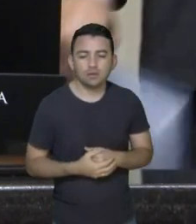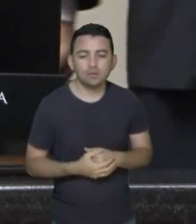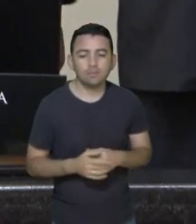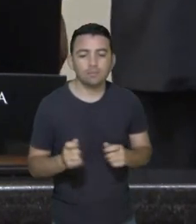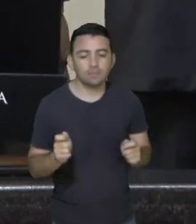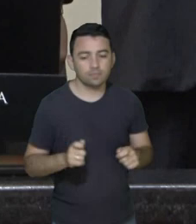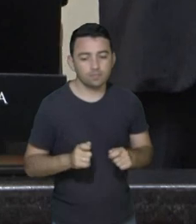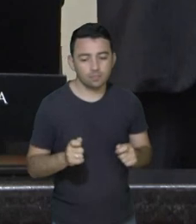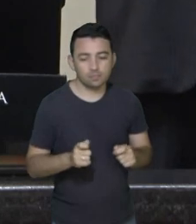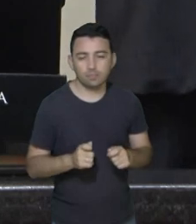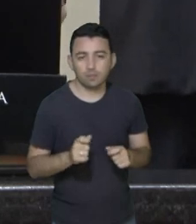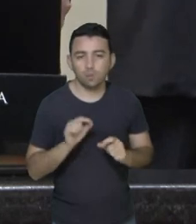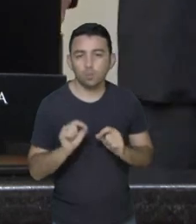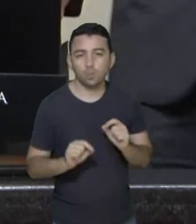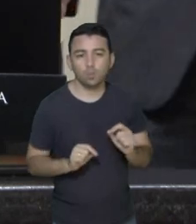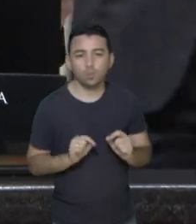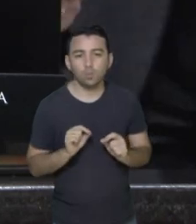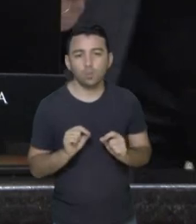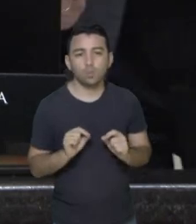se possa